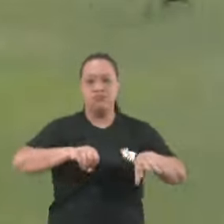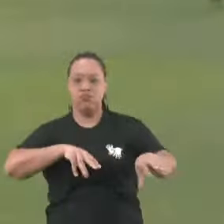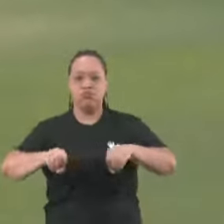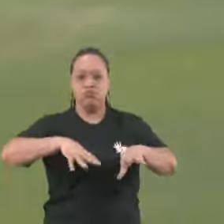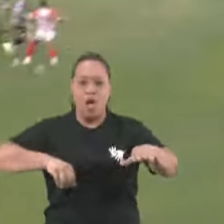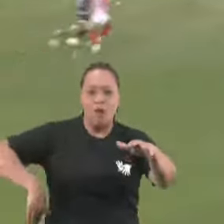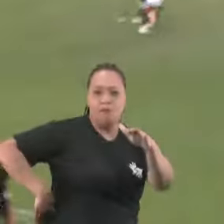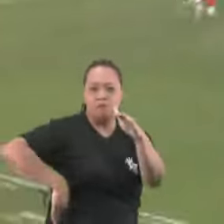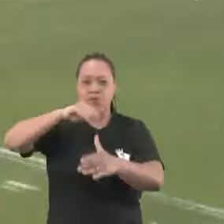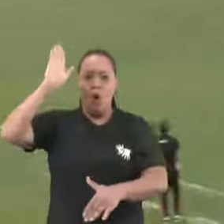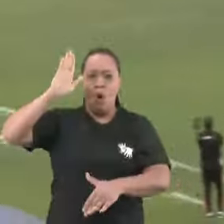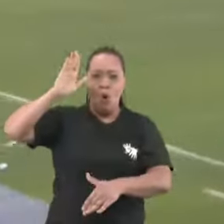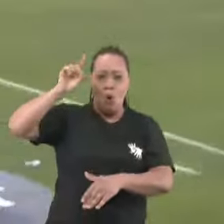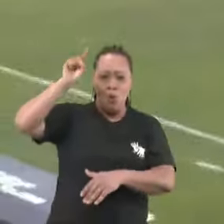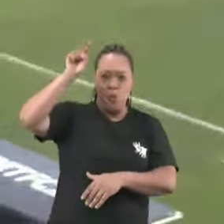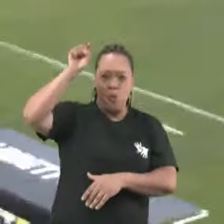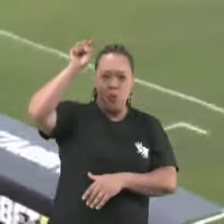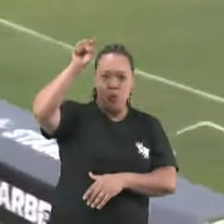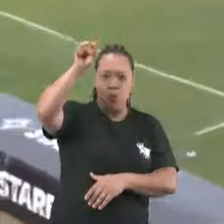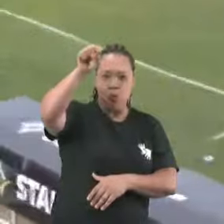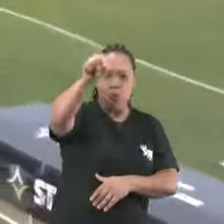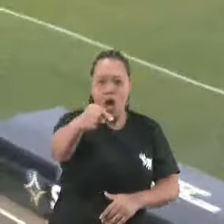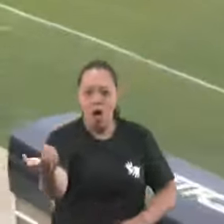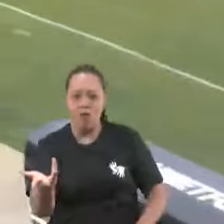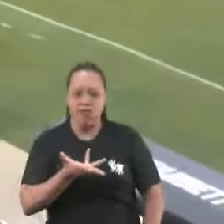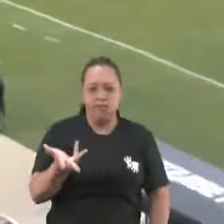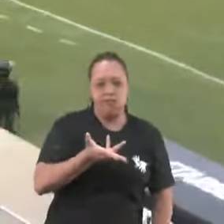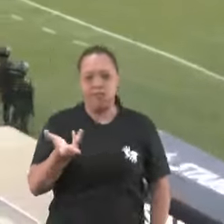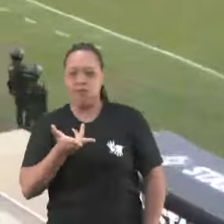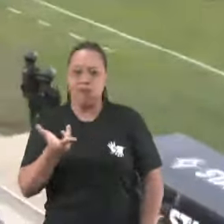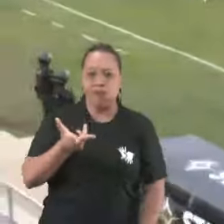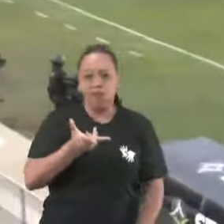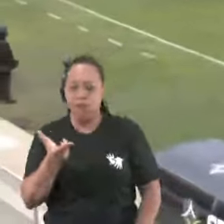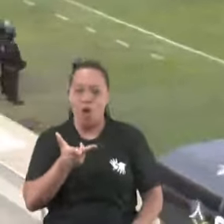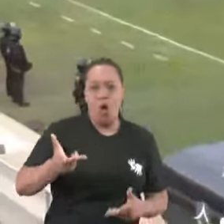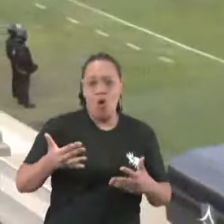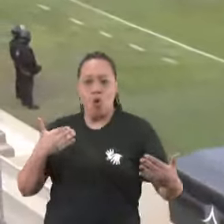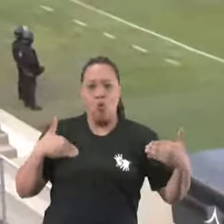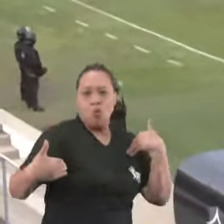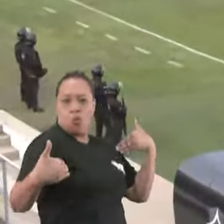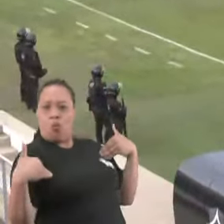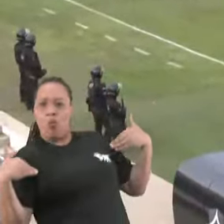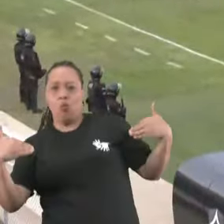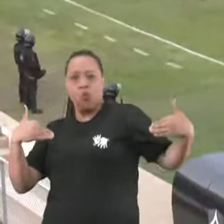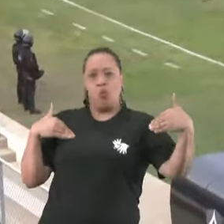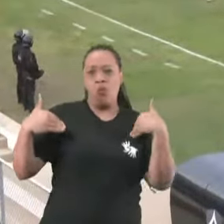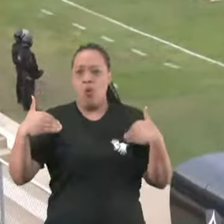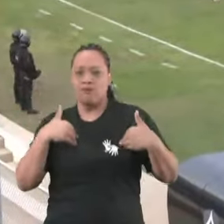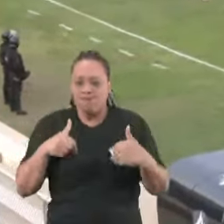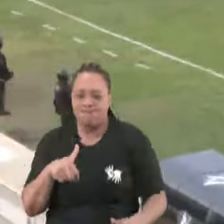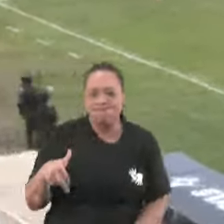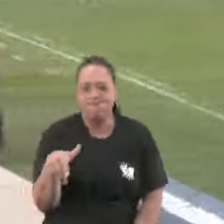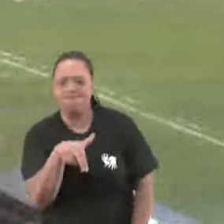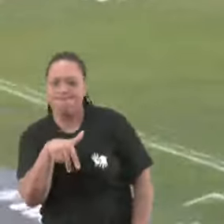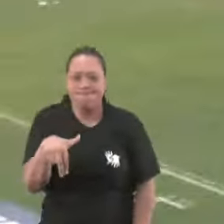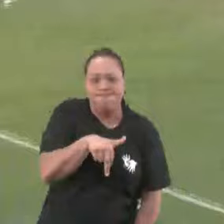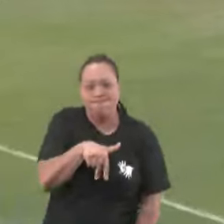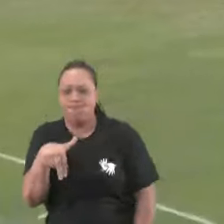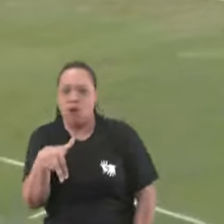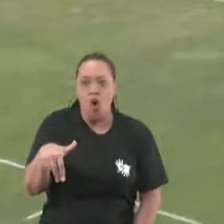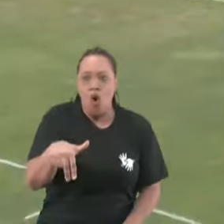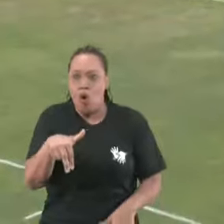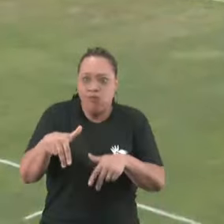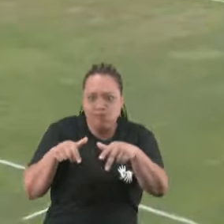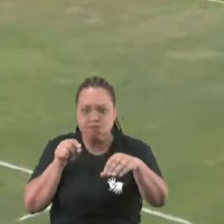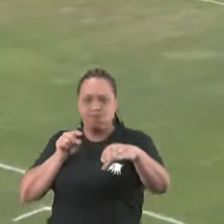Ele despacha lá para a velocidade do Léo Pereira, usou do corpo, protegeu, ganhou espaço, dominou a criança, olhou para dentro